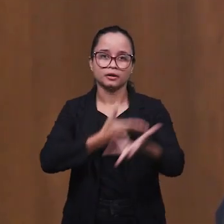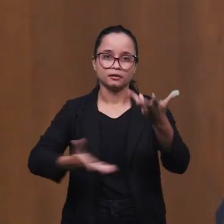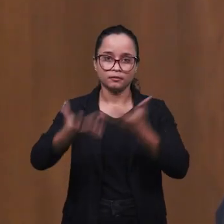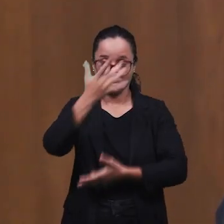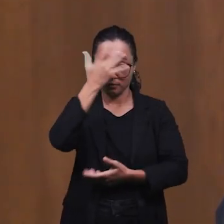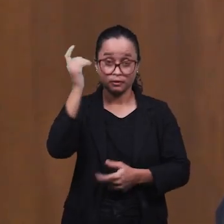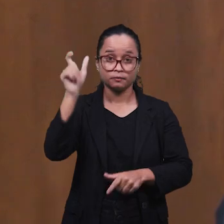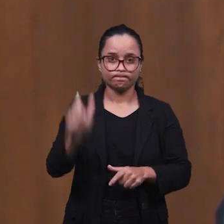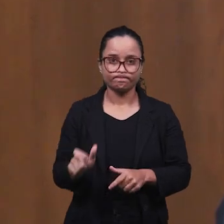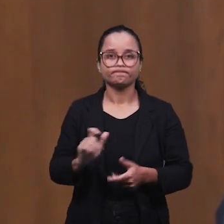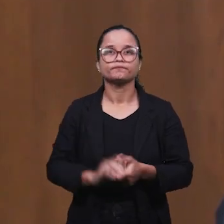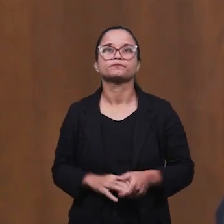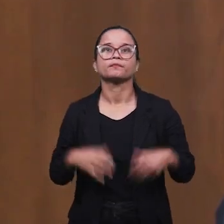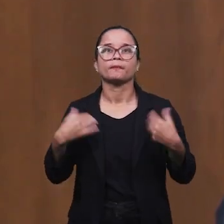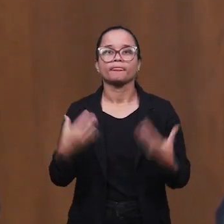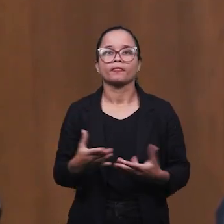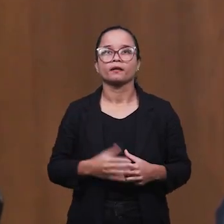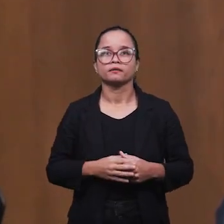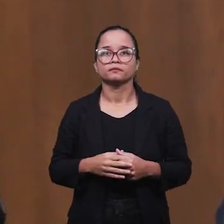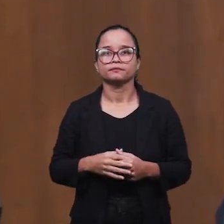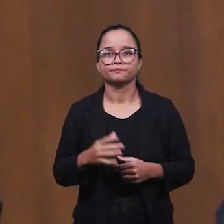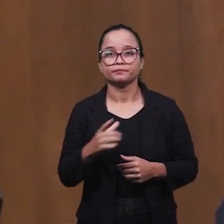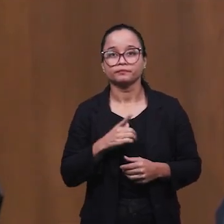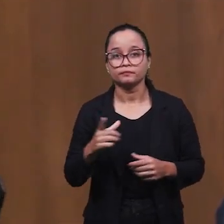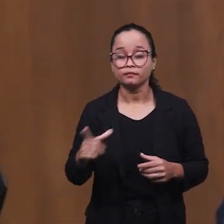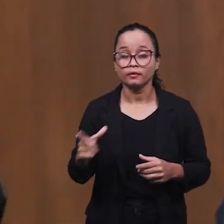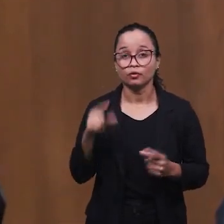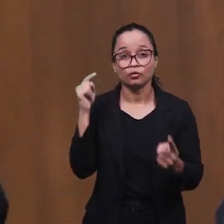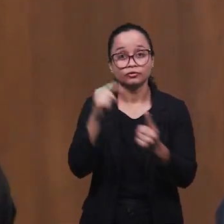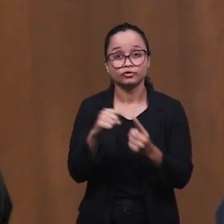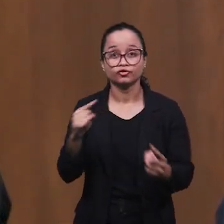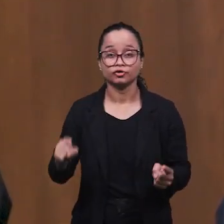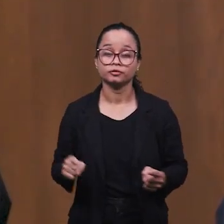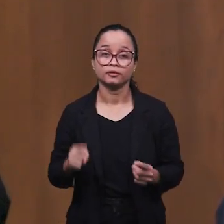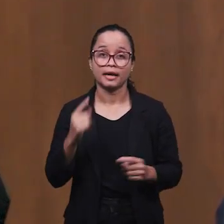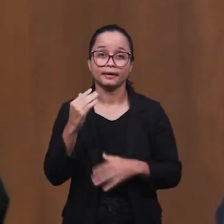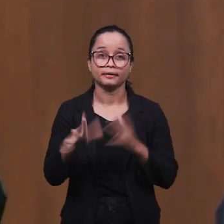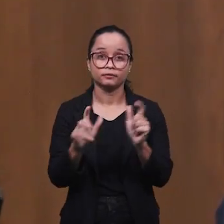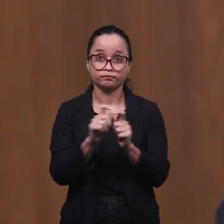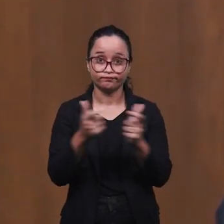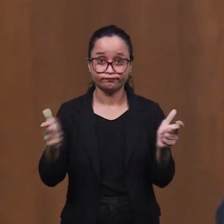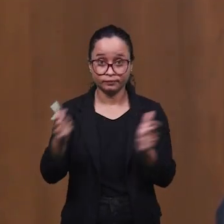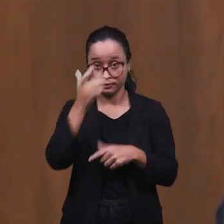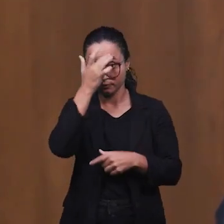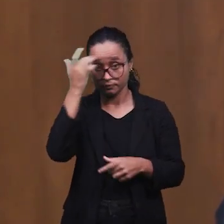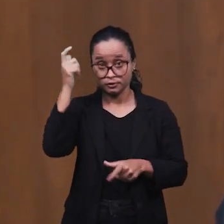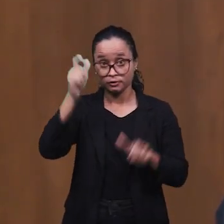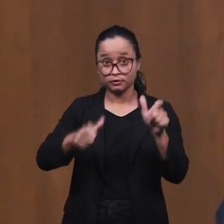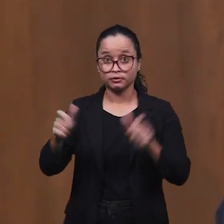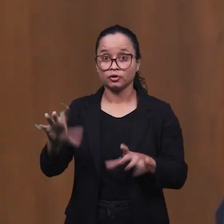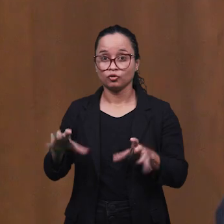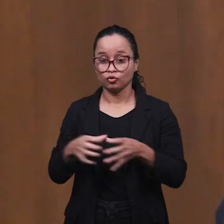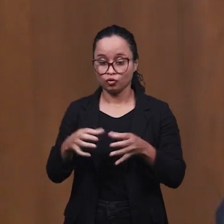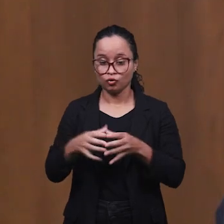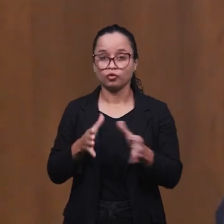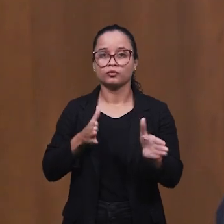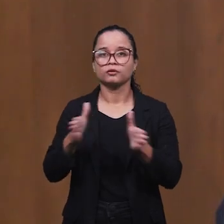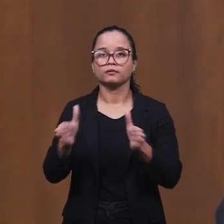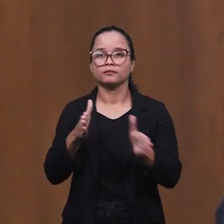pessoa. O nosso plano é até aumentar um pouco o número de pessoas do grupo de